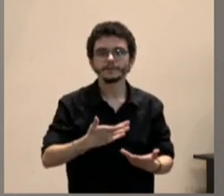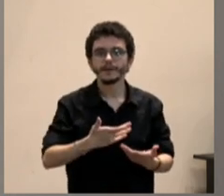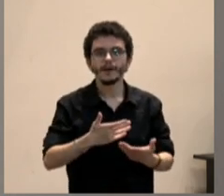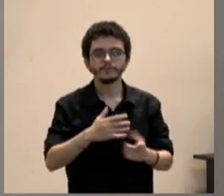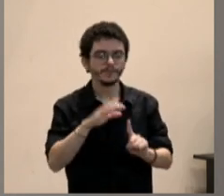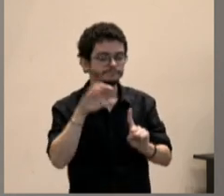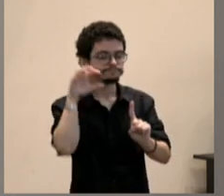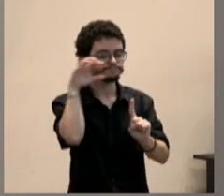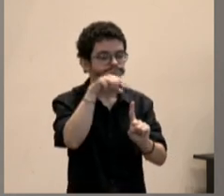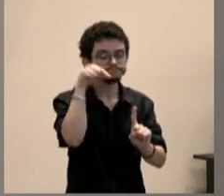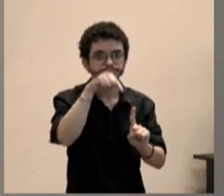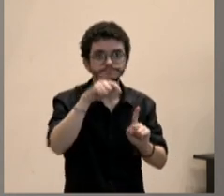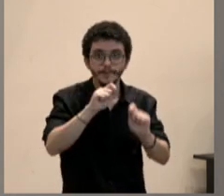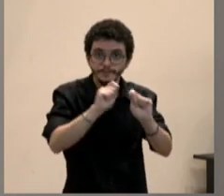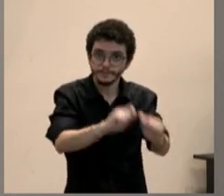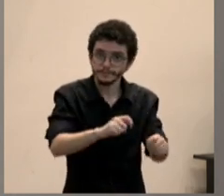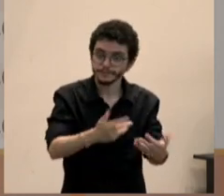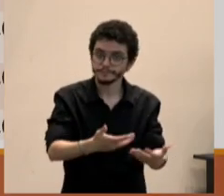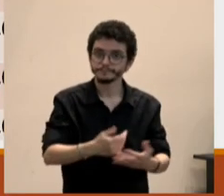a essa possibilidade.